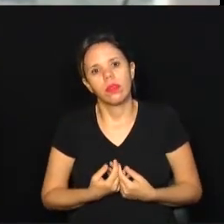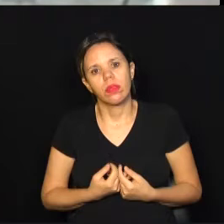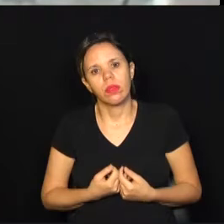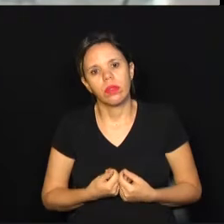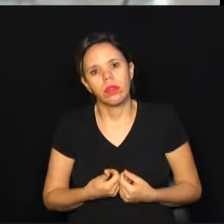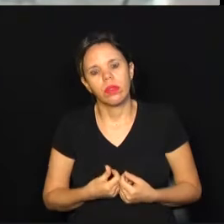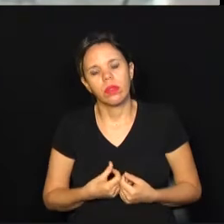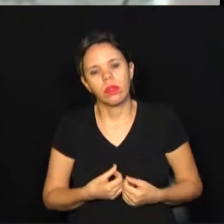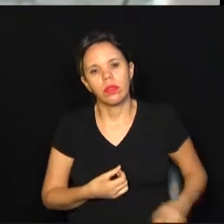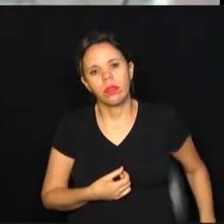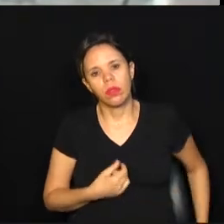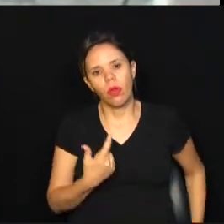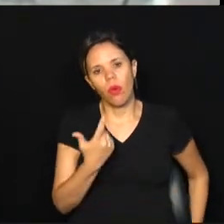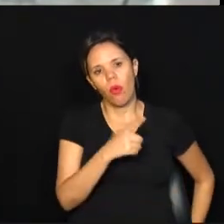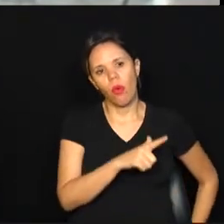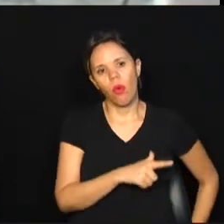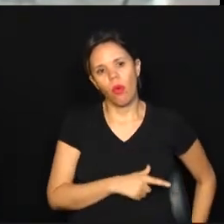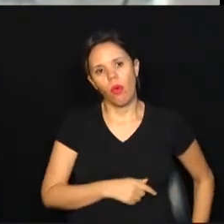num